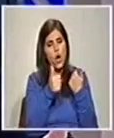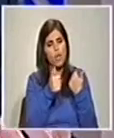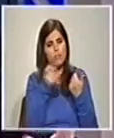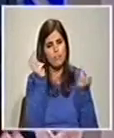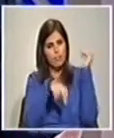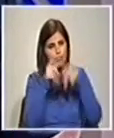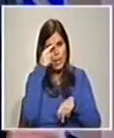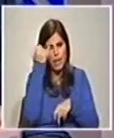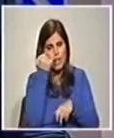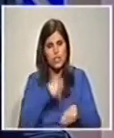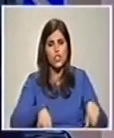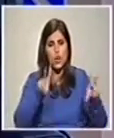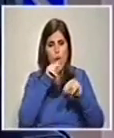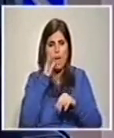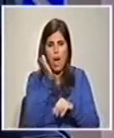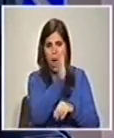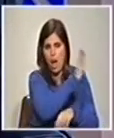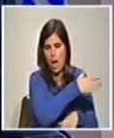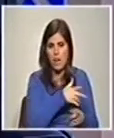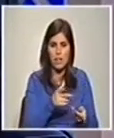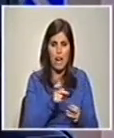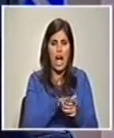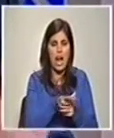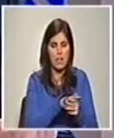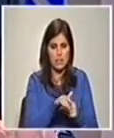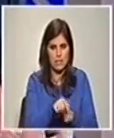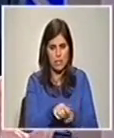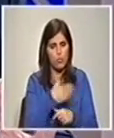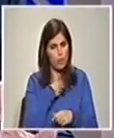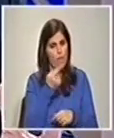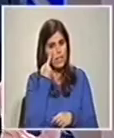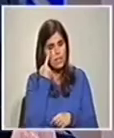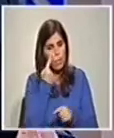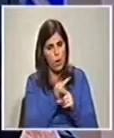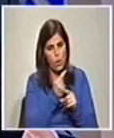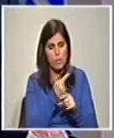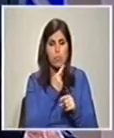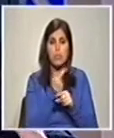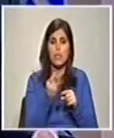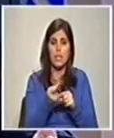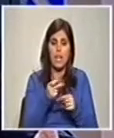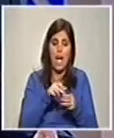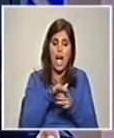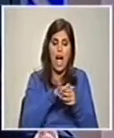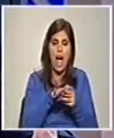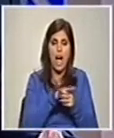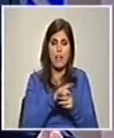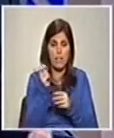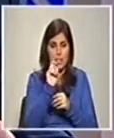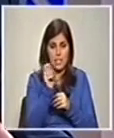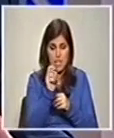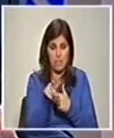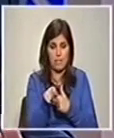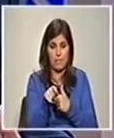que já existem bastante nesta área. E eu gostava de chamar a atenção porque este setor, que se costuma chamar o terceiro setor, o